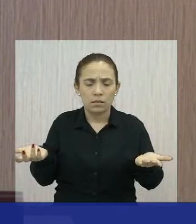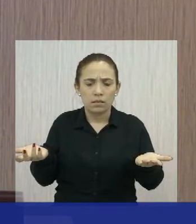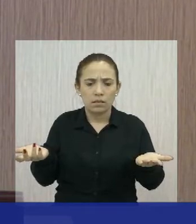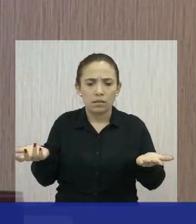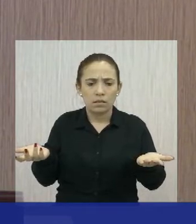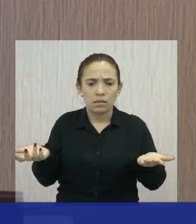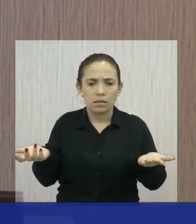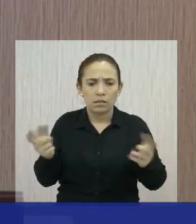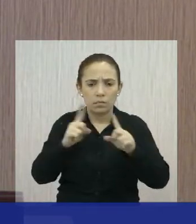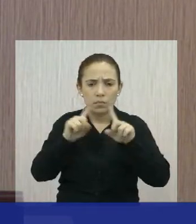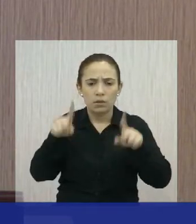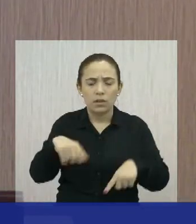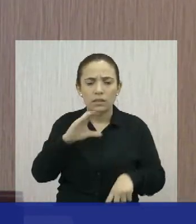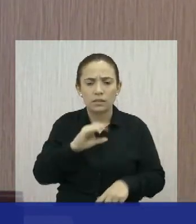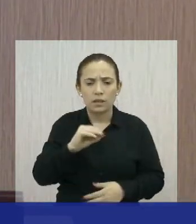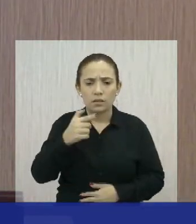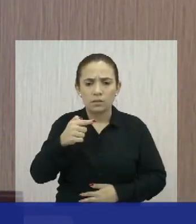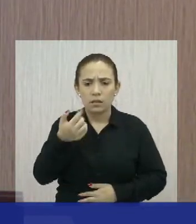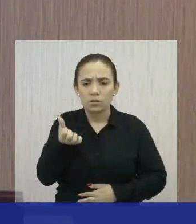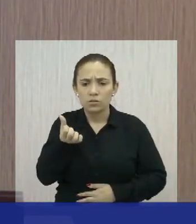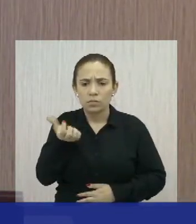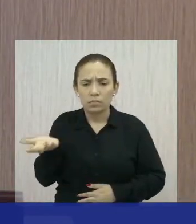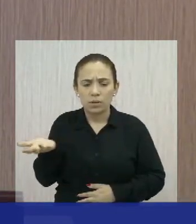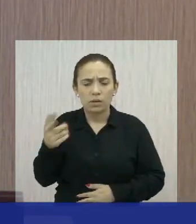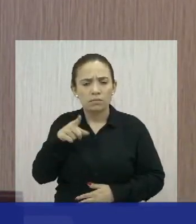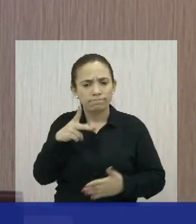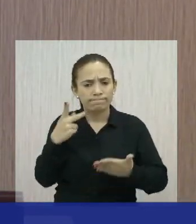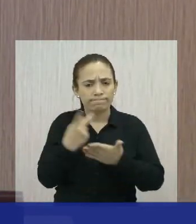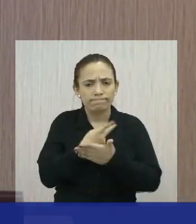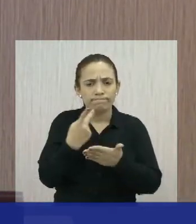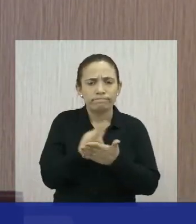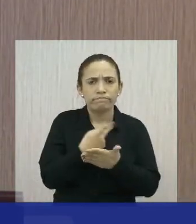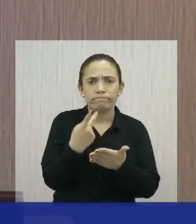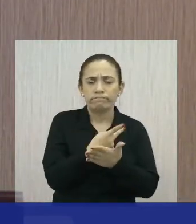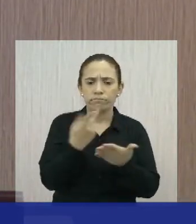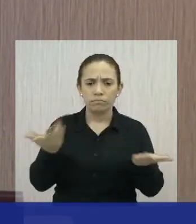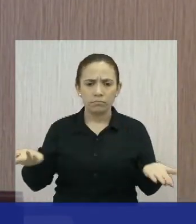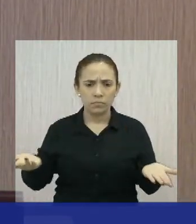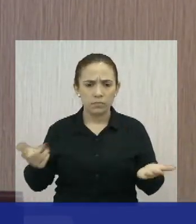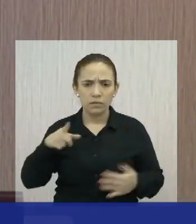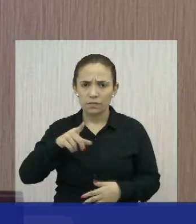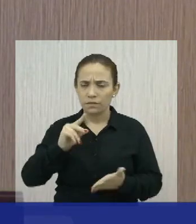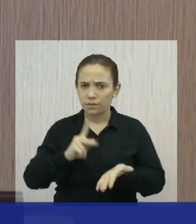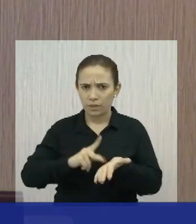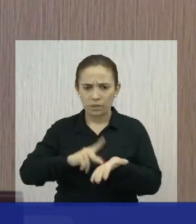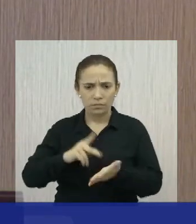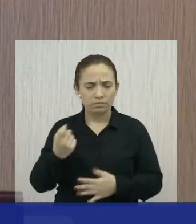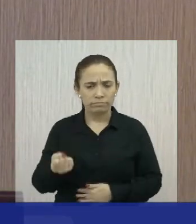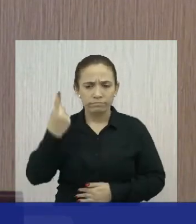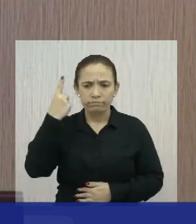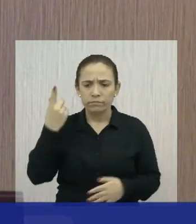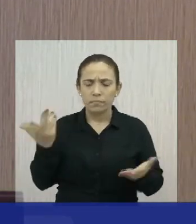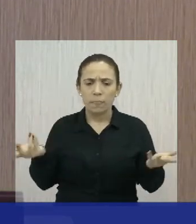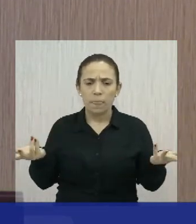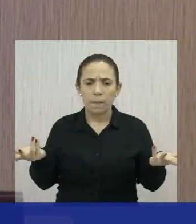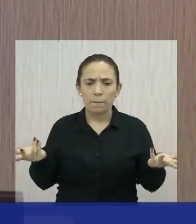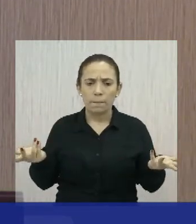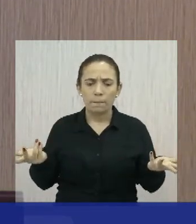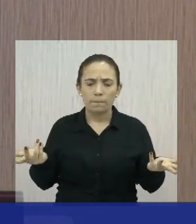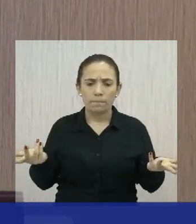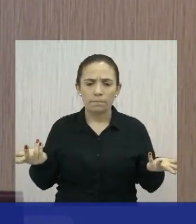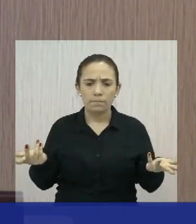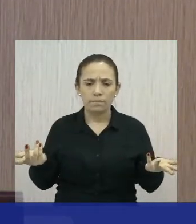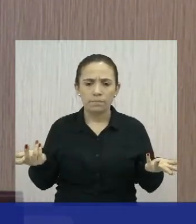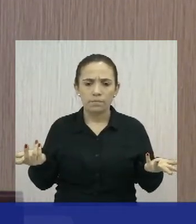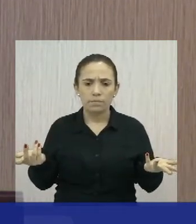É o projeto 076. Gente, que absurdo, que absurdo. Isso é um verdadeiro absurdo. Então, isso, mais um